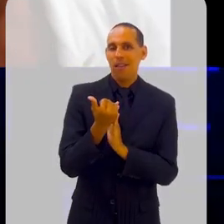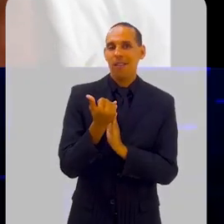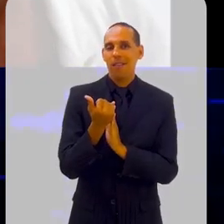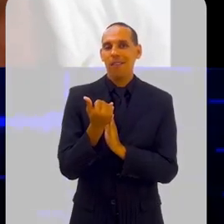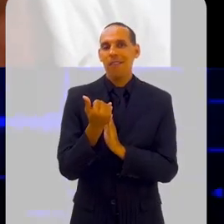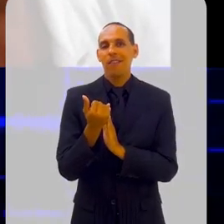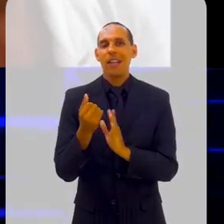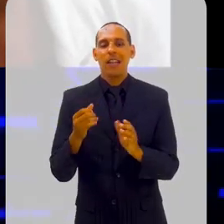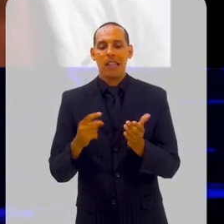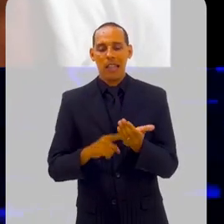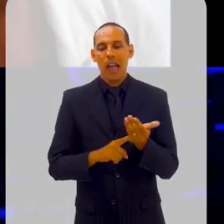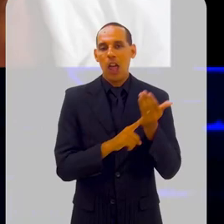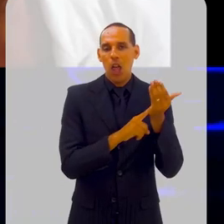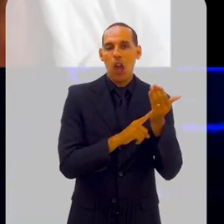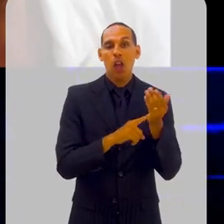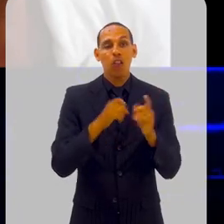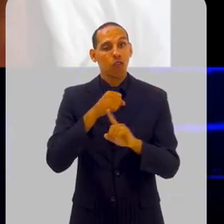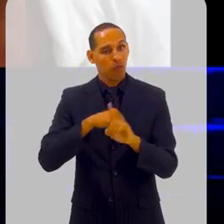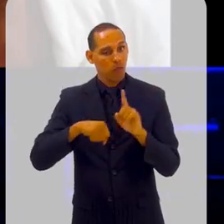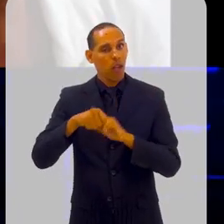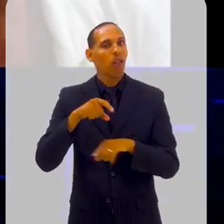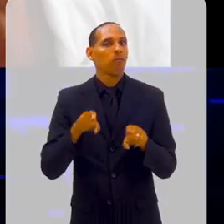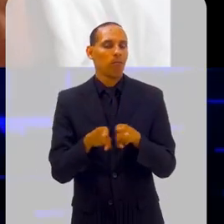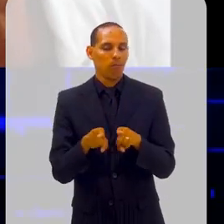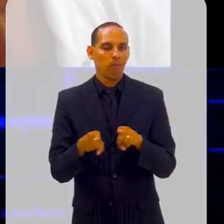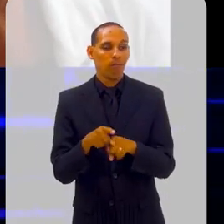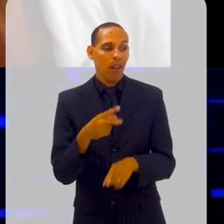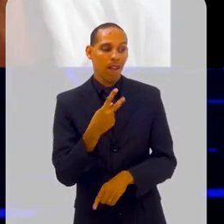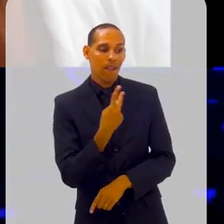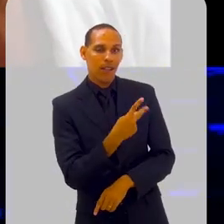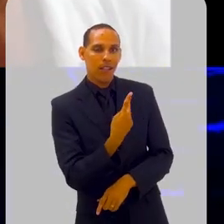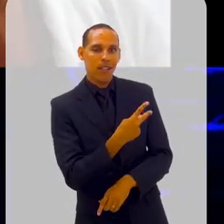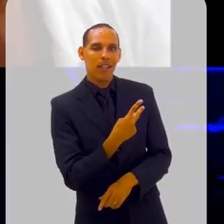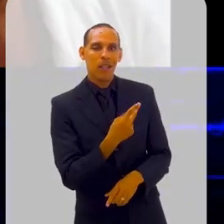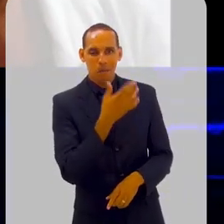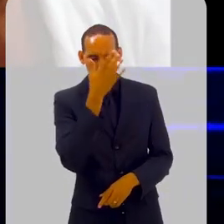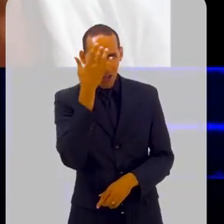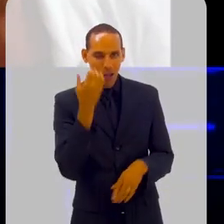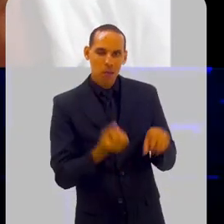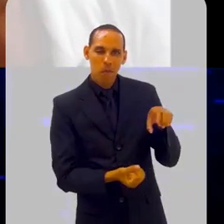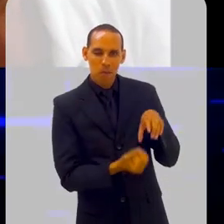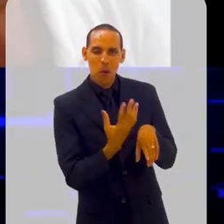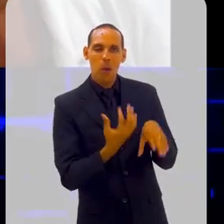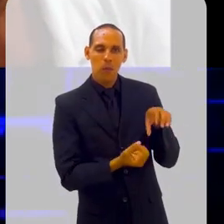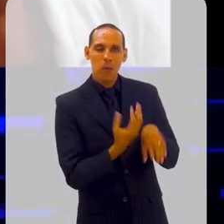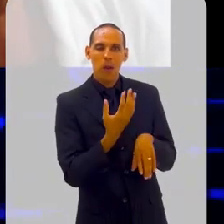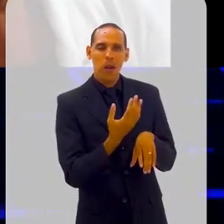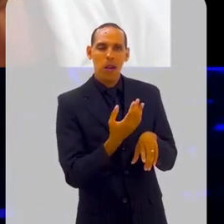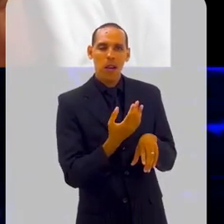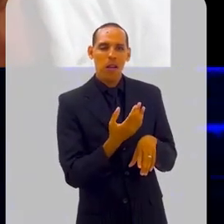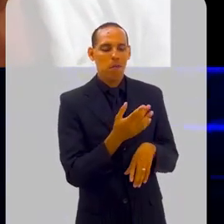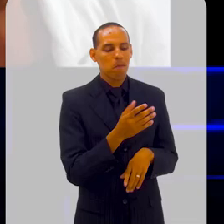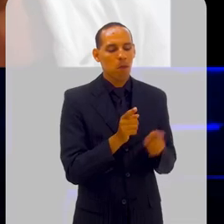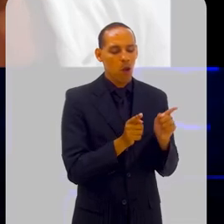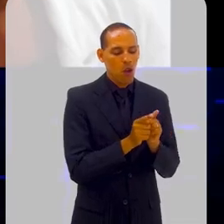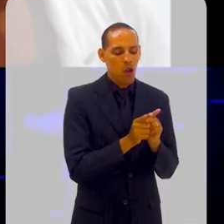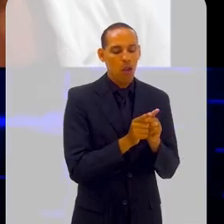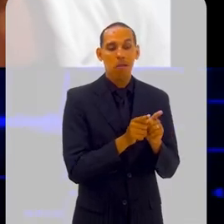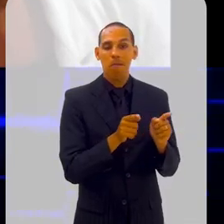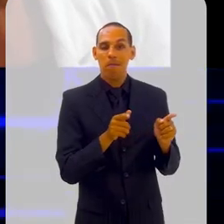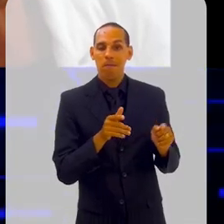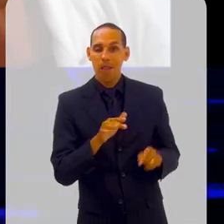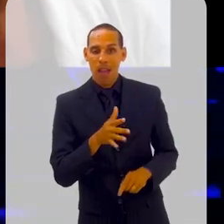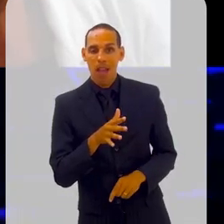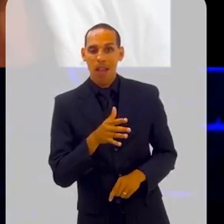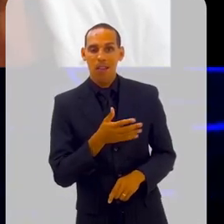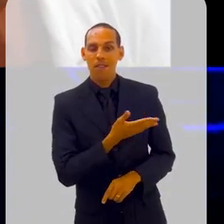e social muito social também dos produto pequeno médio e não deixando de Fora o grande